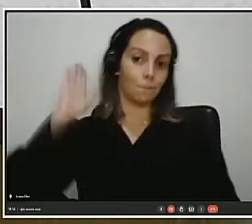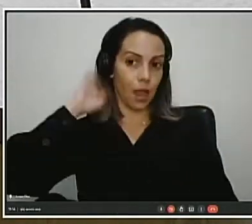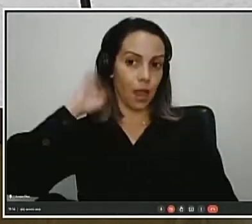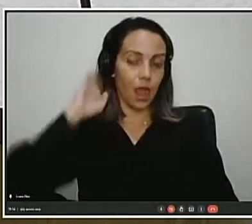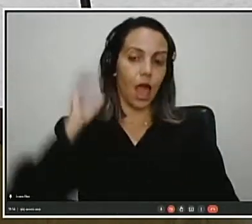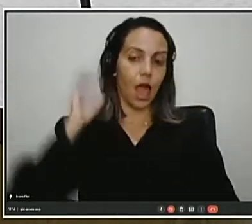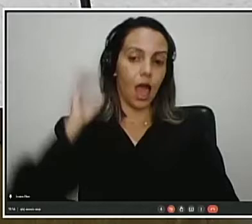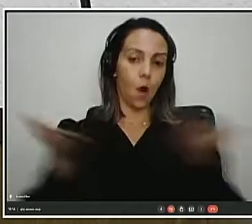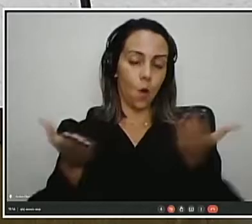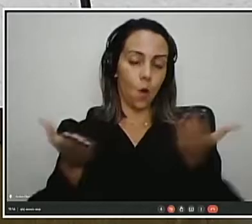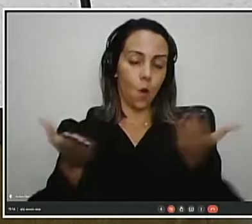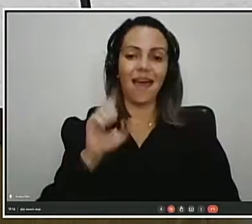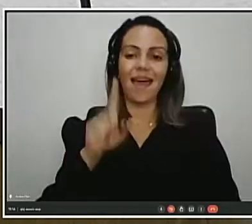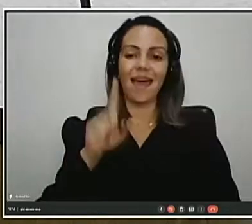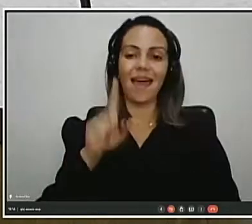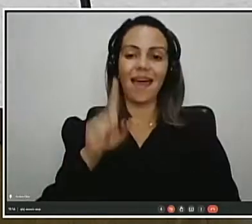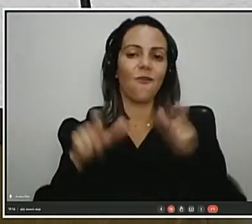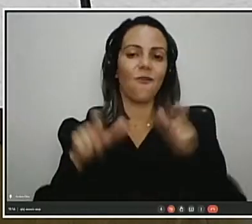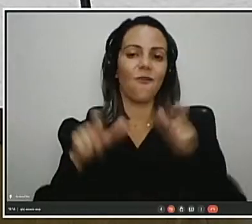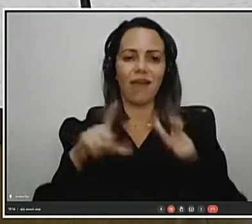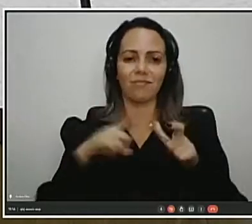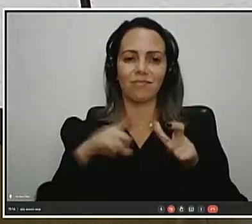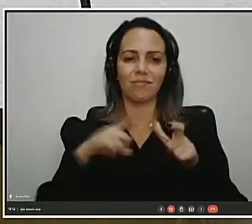os menores índices de inclusão no Brasil.